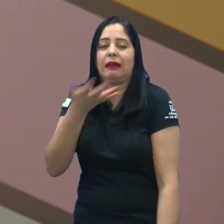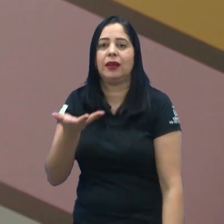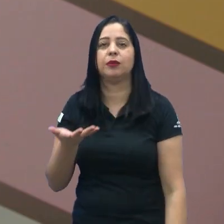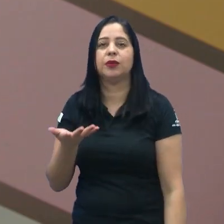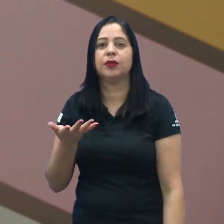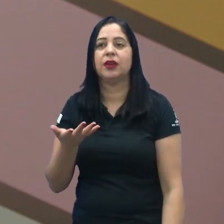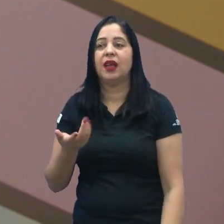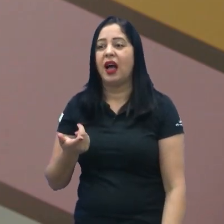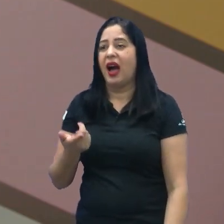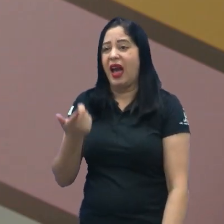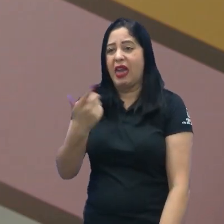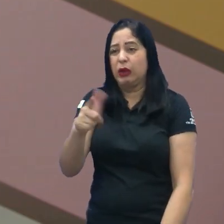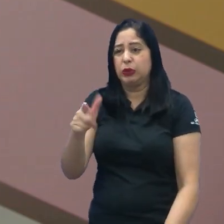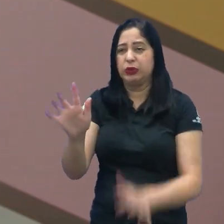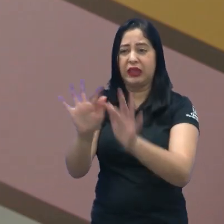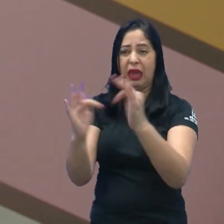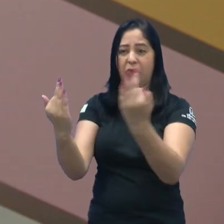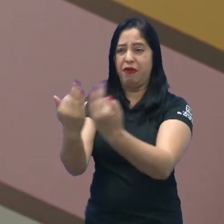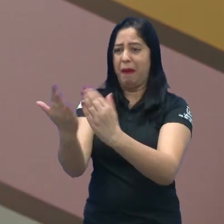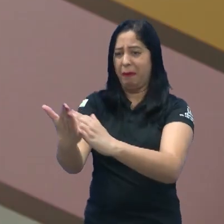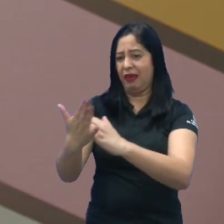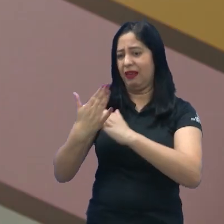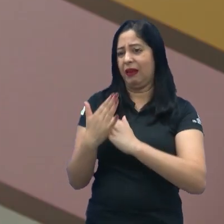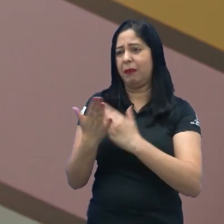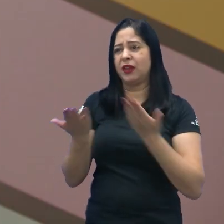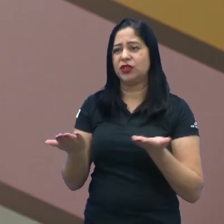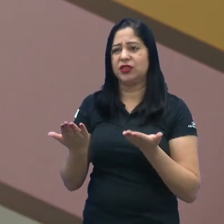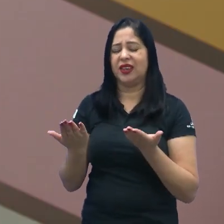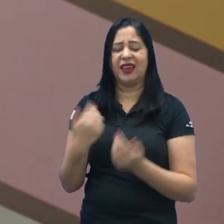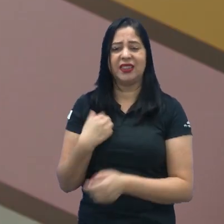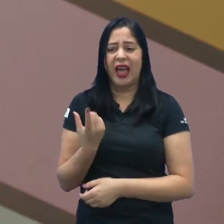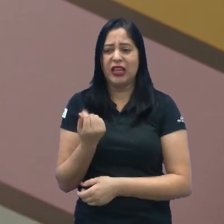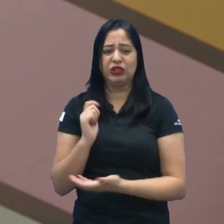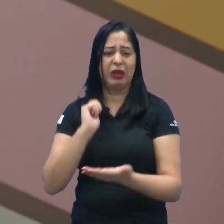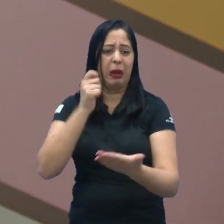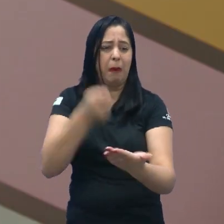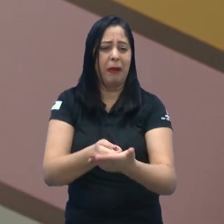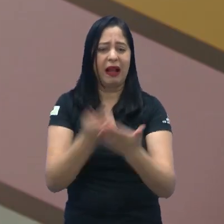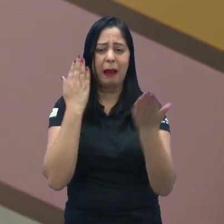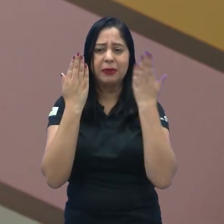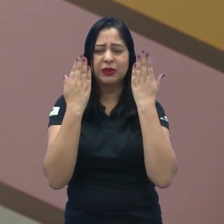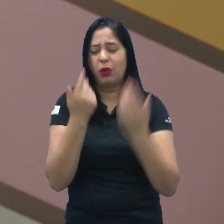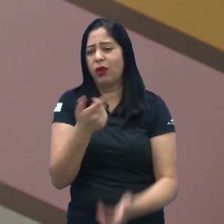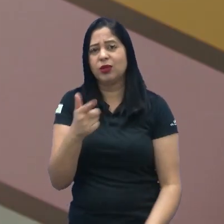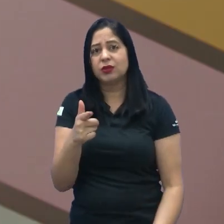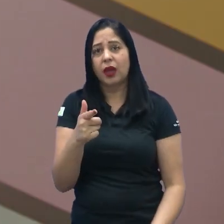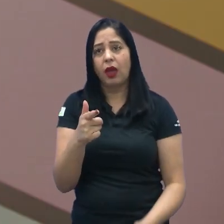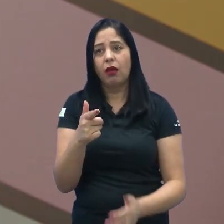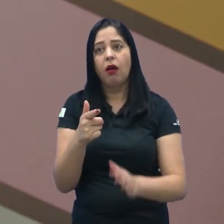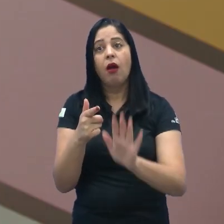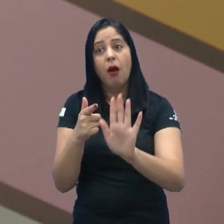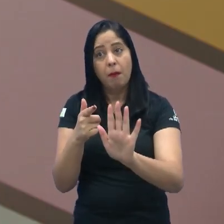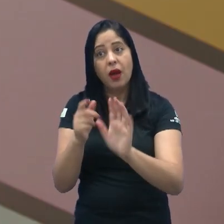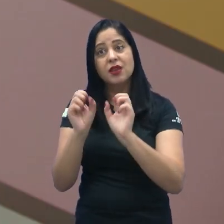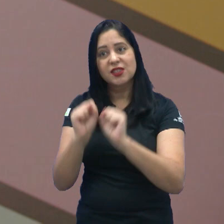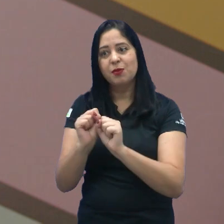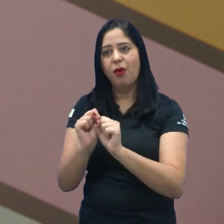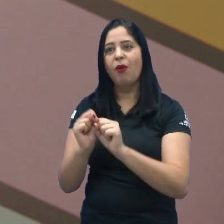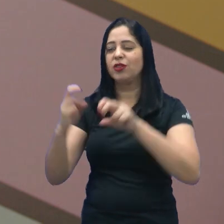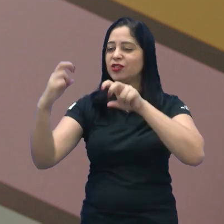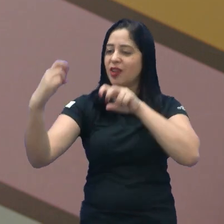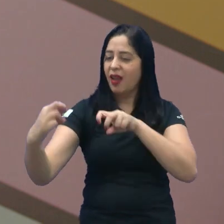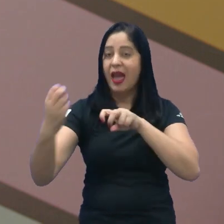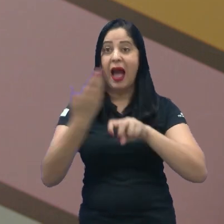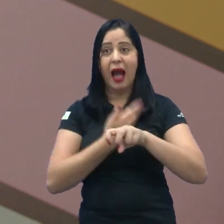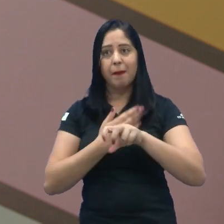de apoio, eu não tenho como ter uma rede de apoio paga, mas essa mulher, ela pode conversar com alguém, né? Um amigo, uma